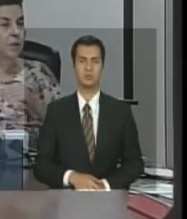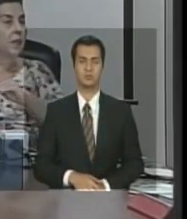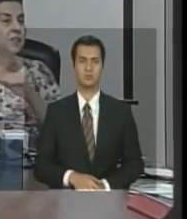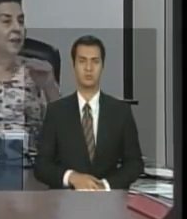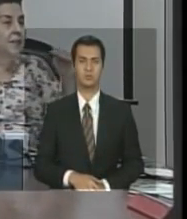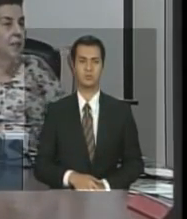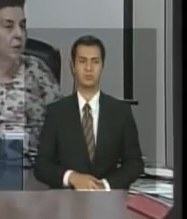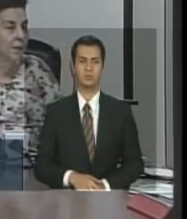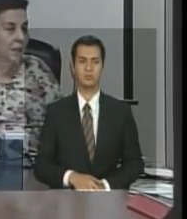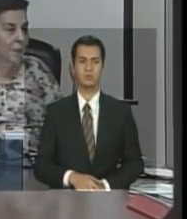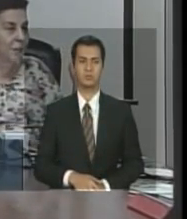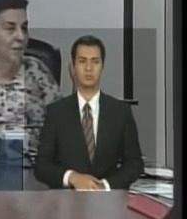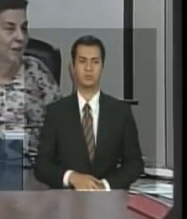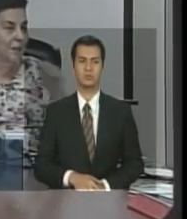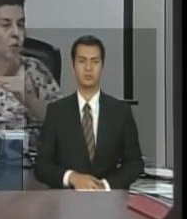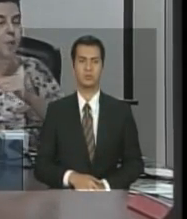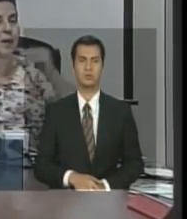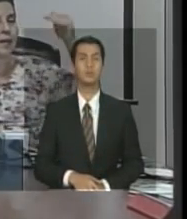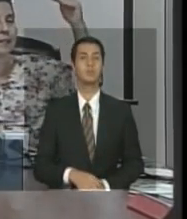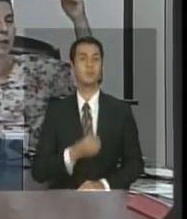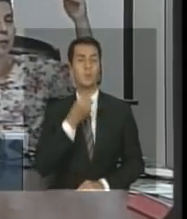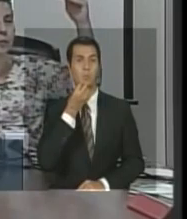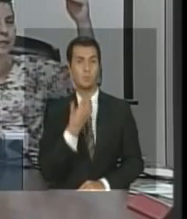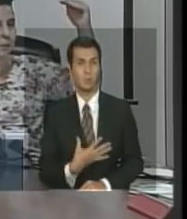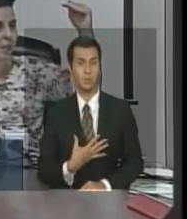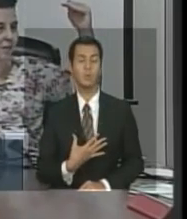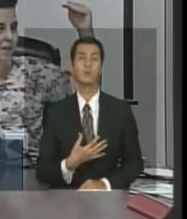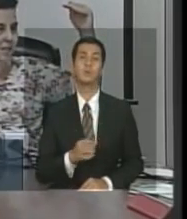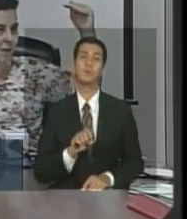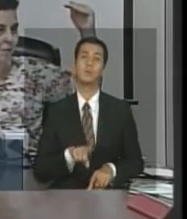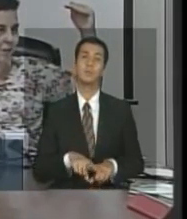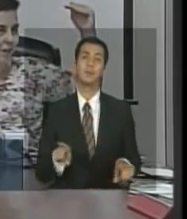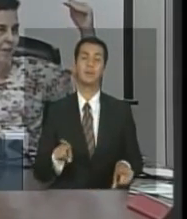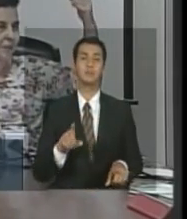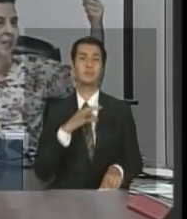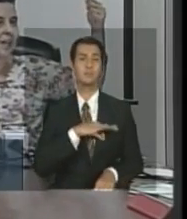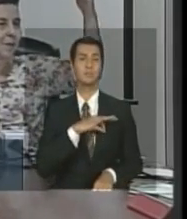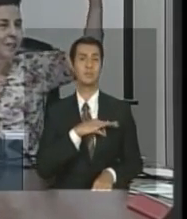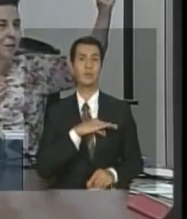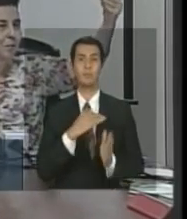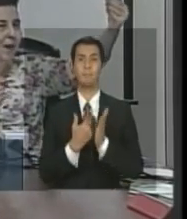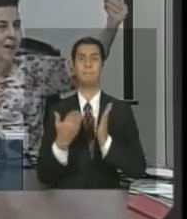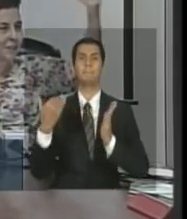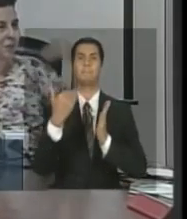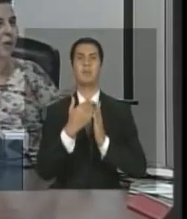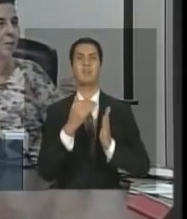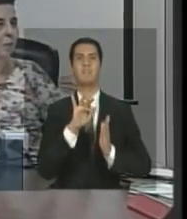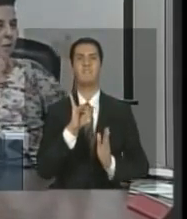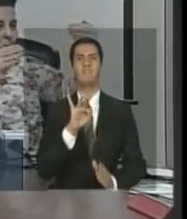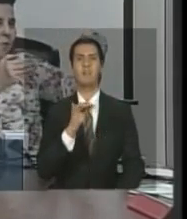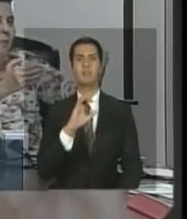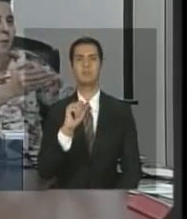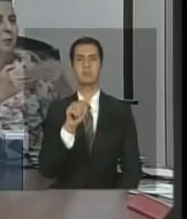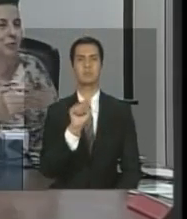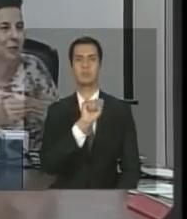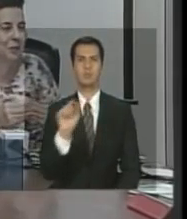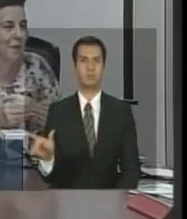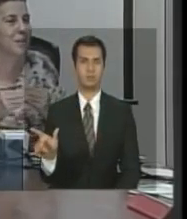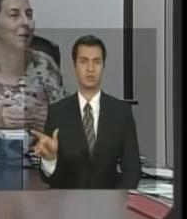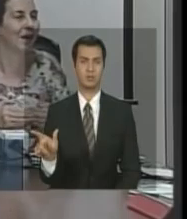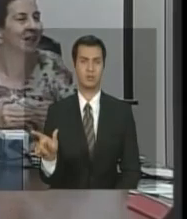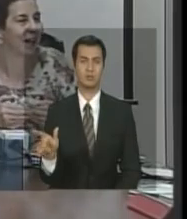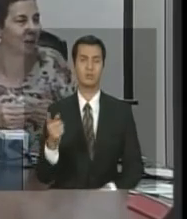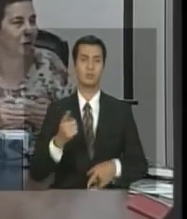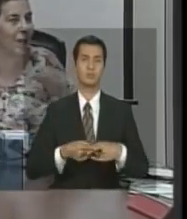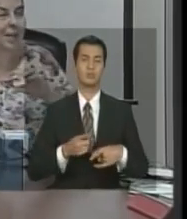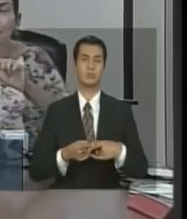seria uma boa se ele tivesse seguido exatamente a inflação. Como ele cresceu muito acima da inflação, você acaba tendo mais, você joga um conjunto de